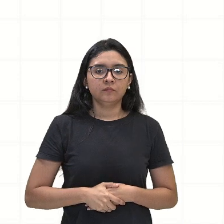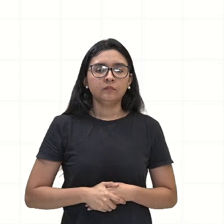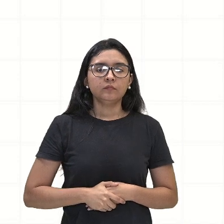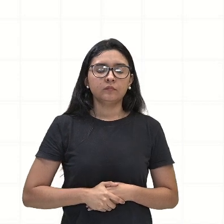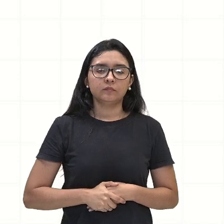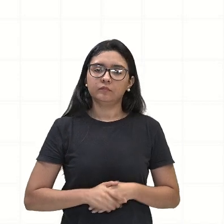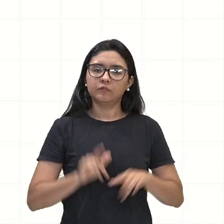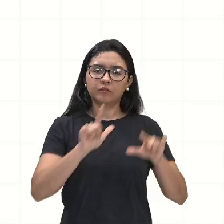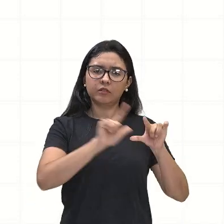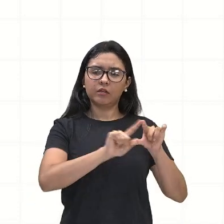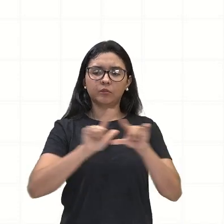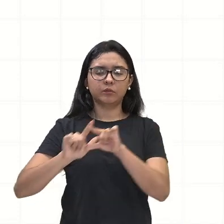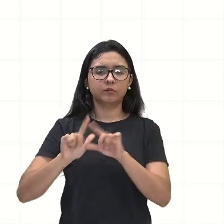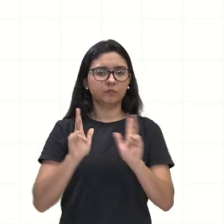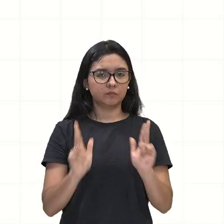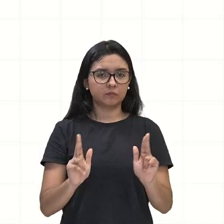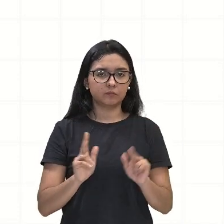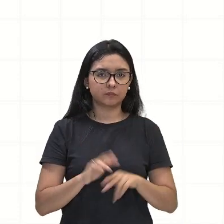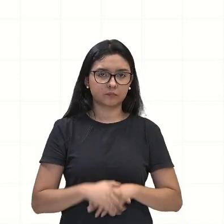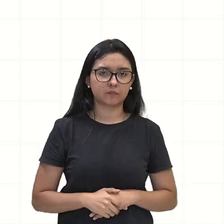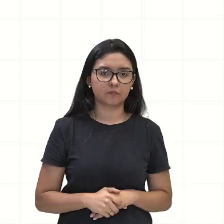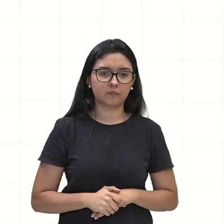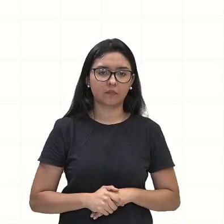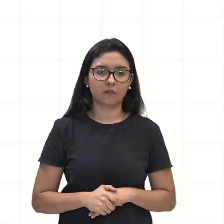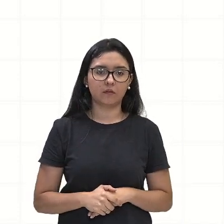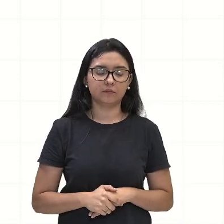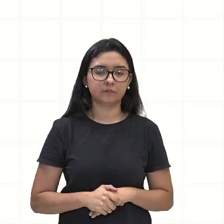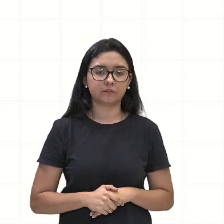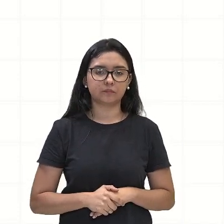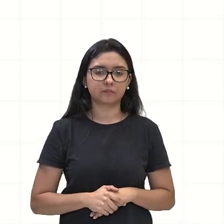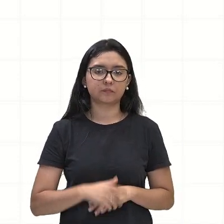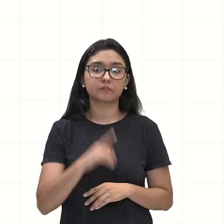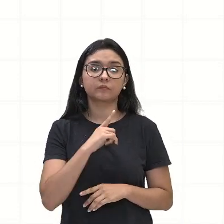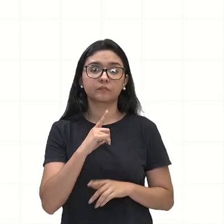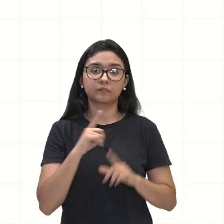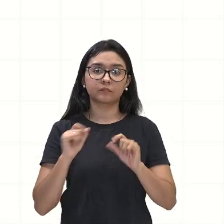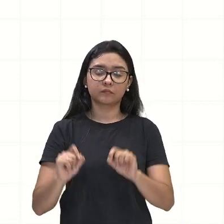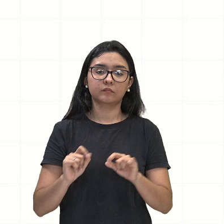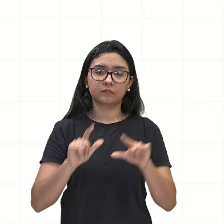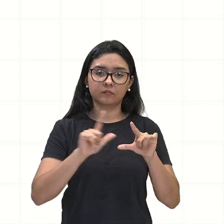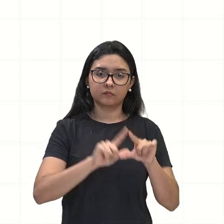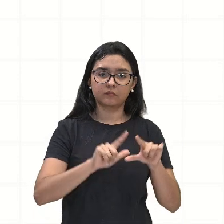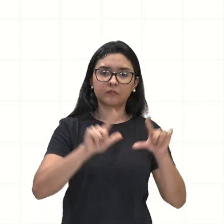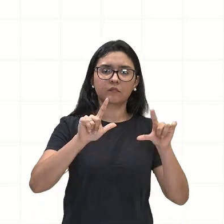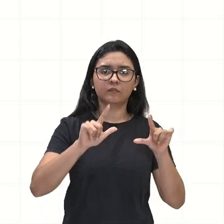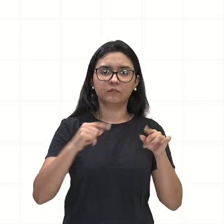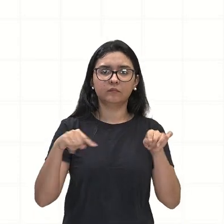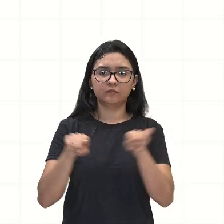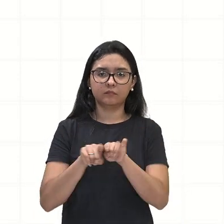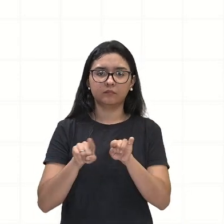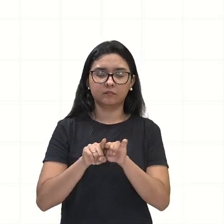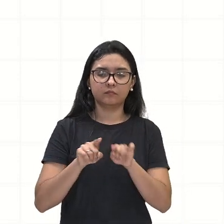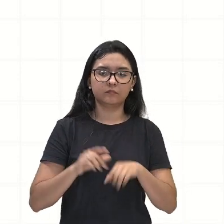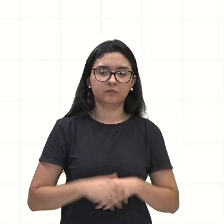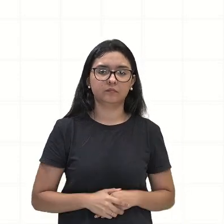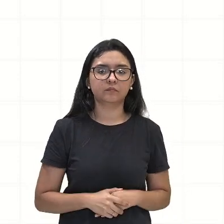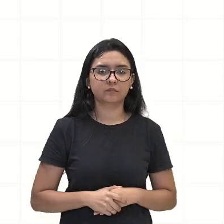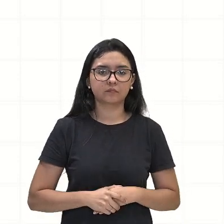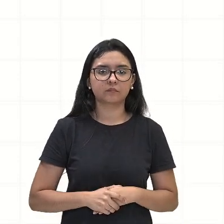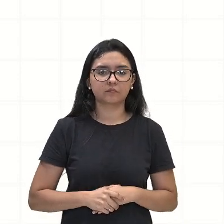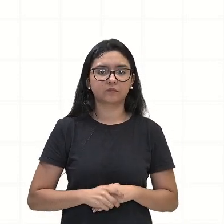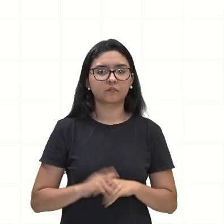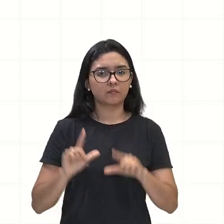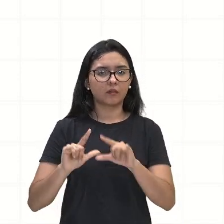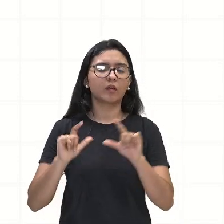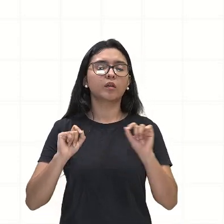semelhança de triângulos, nada mais é do que a gente está ampliando ou reduzindo um triângulo, sempre de forma